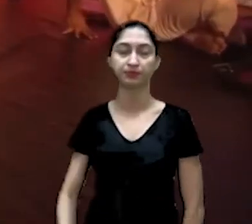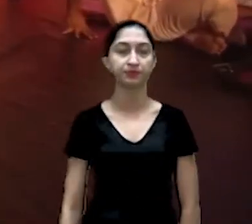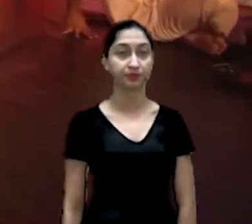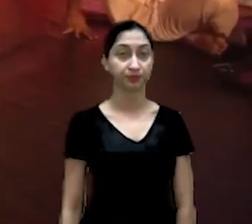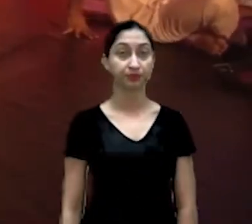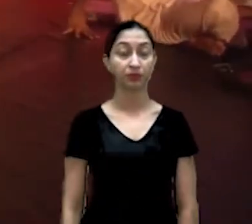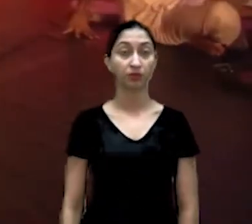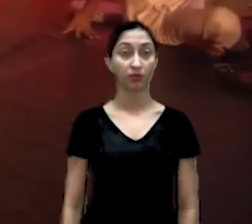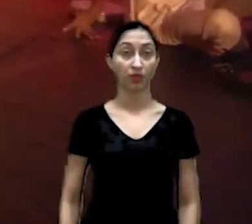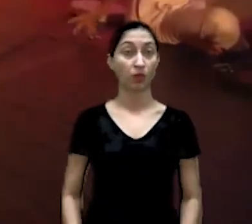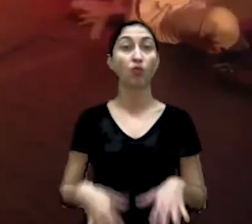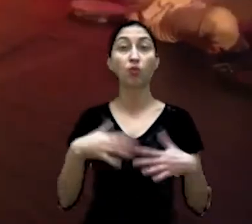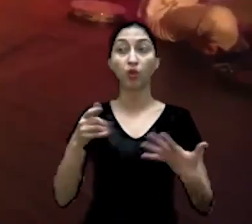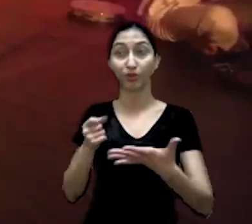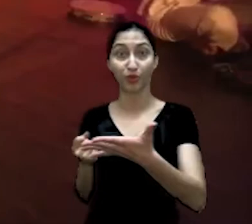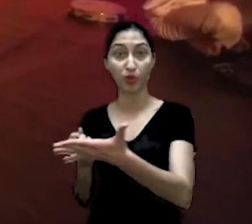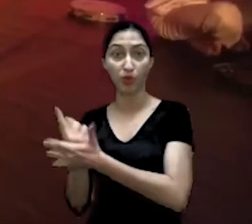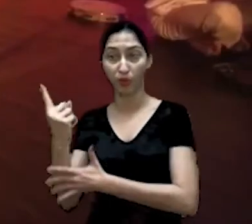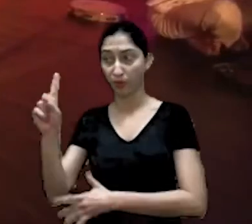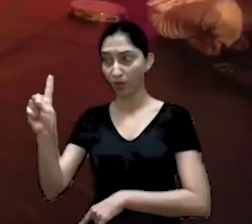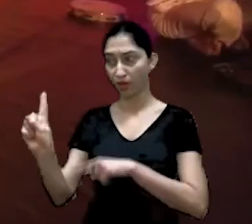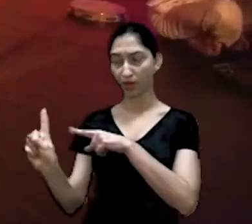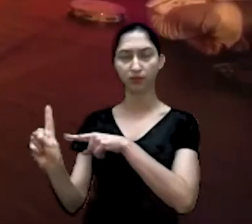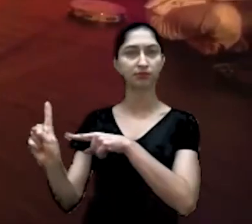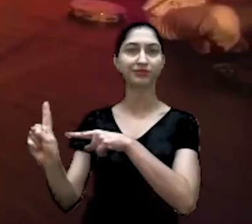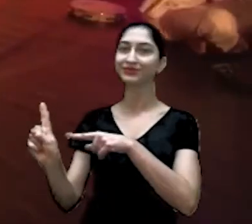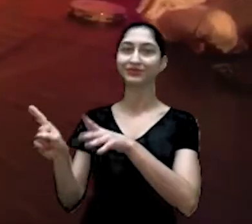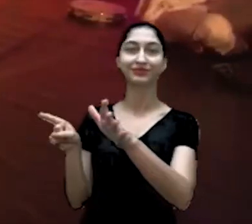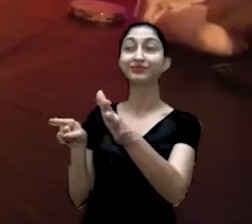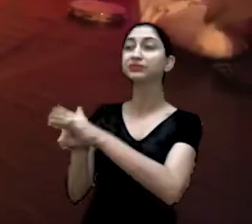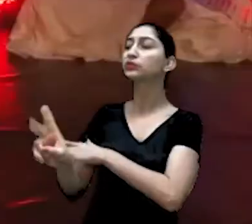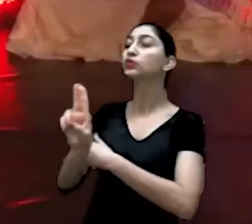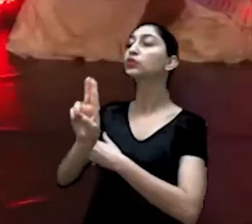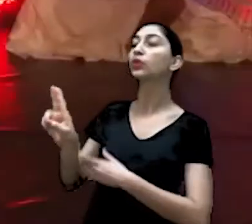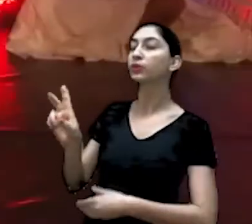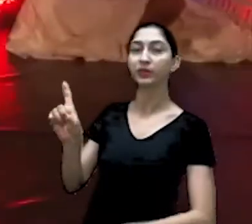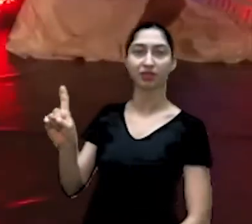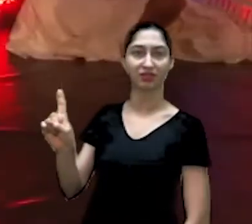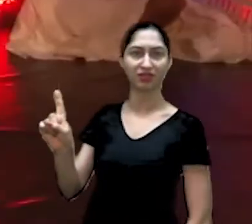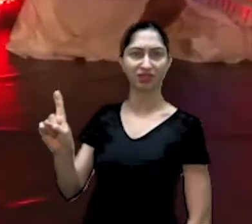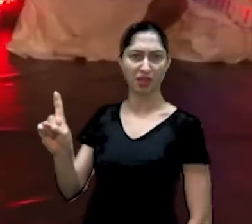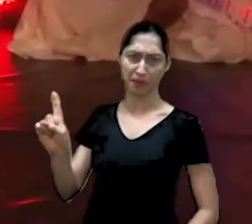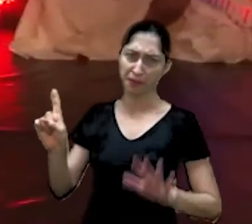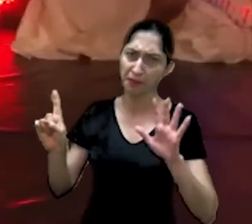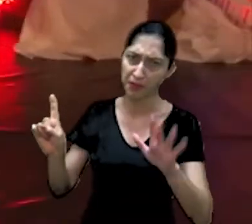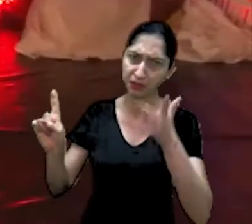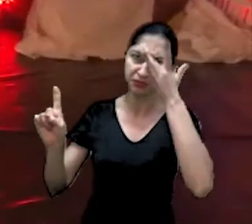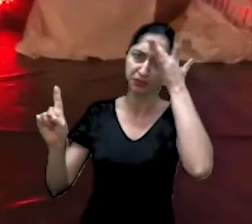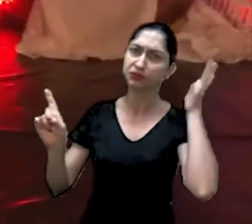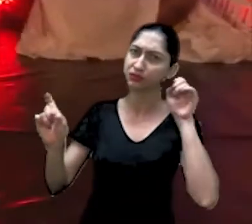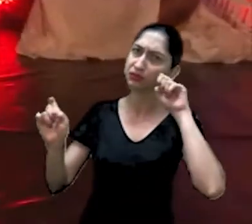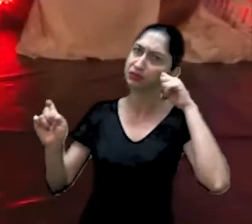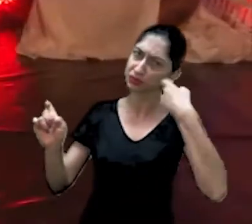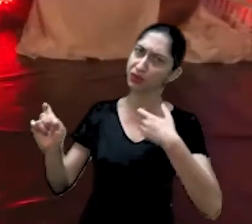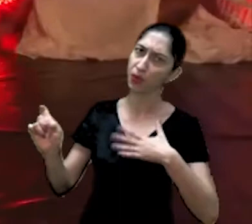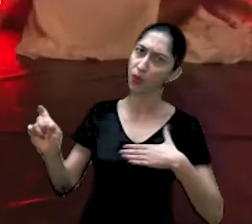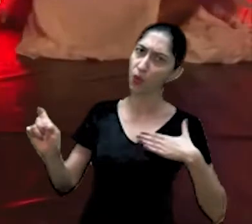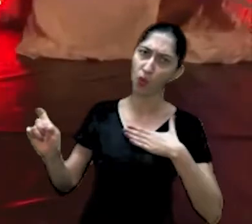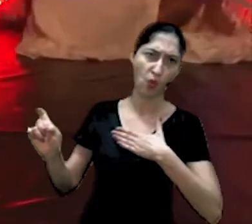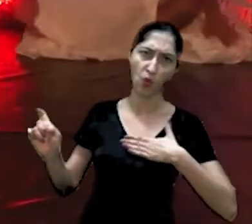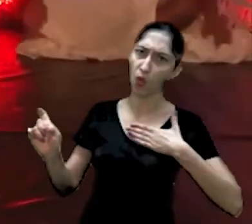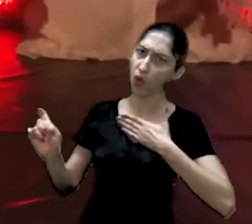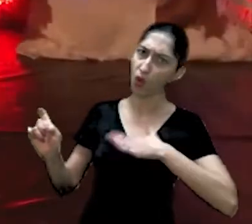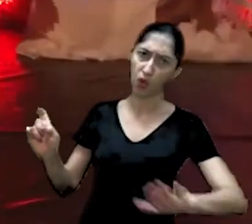foi comprada, esqueceram de perguntar o nome dela. Mas os pretos não gostavam disso não. E tentaram arrumar um